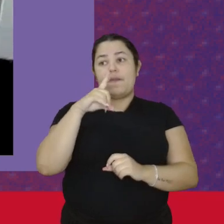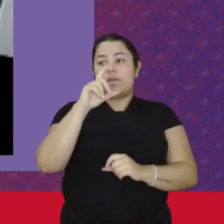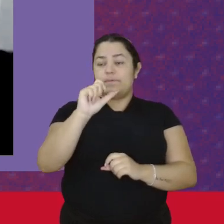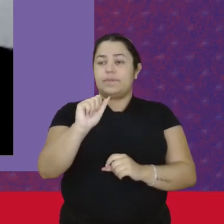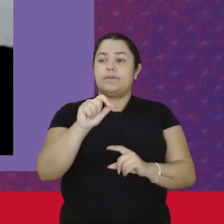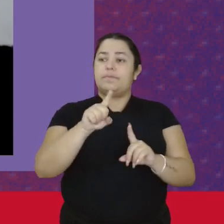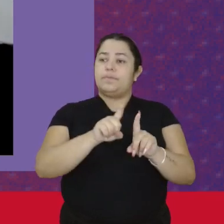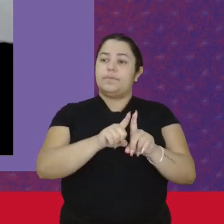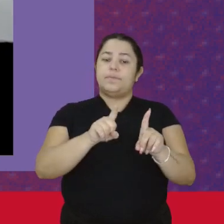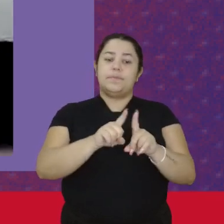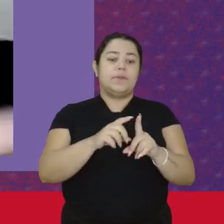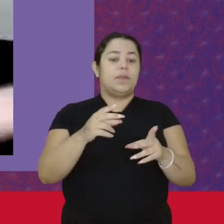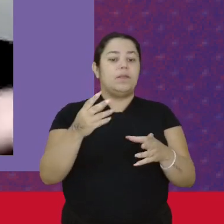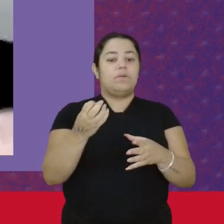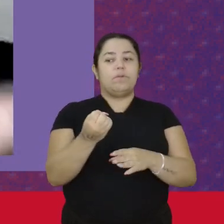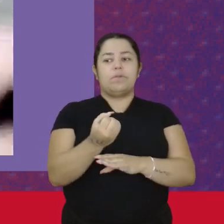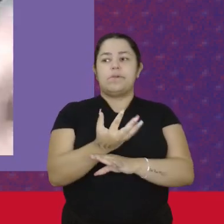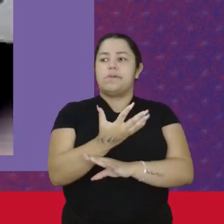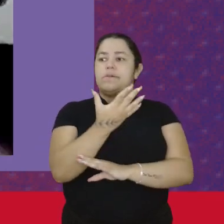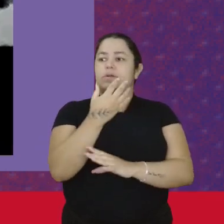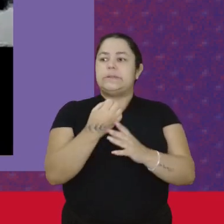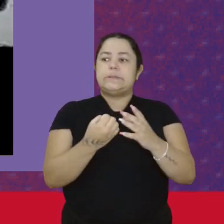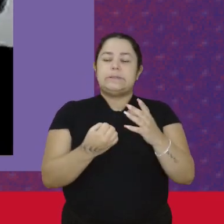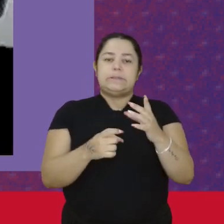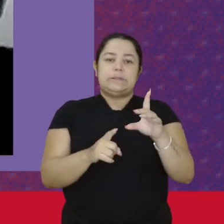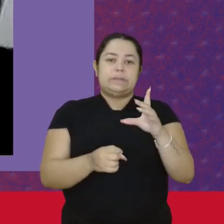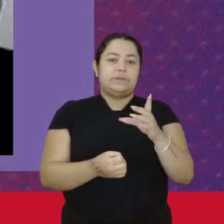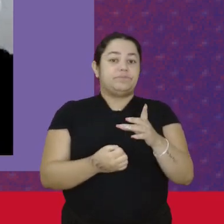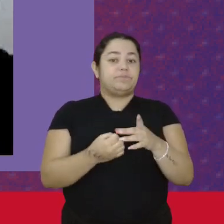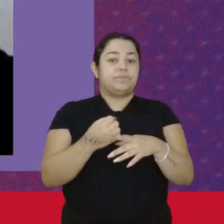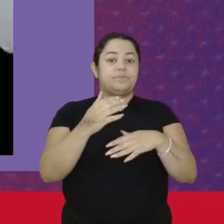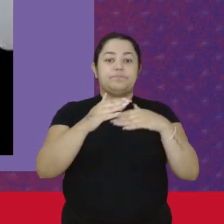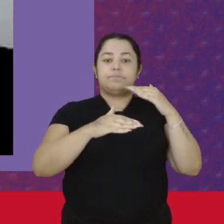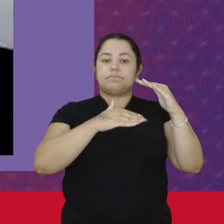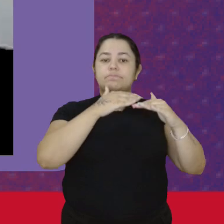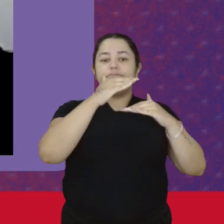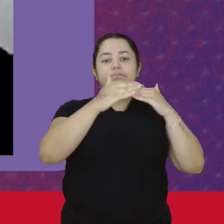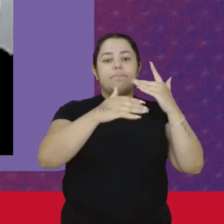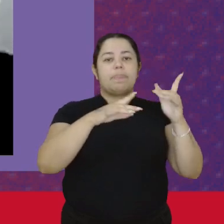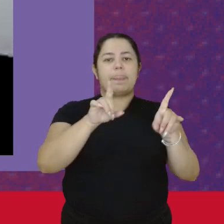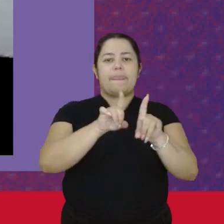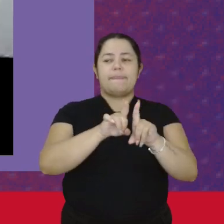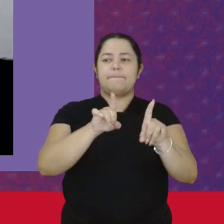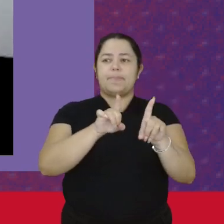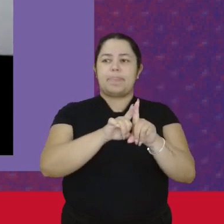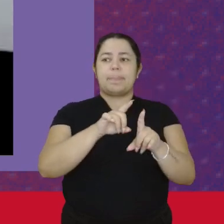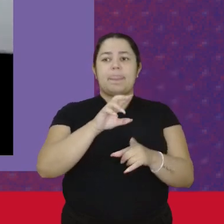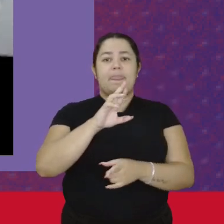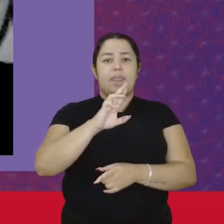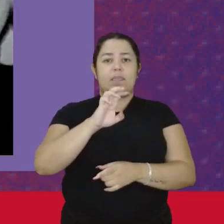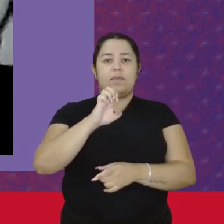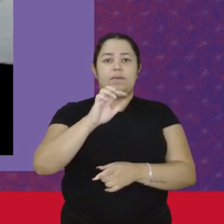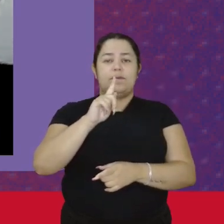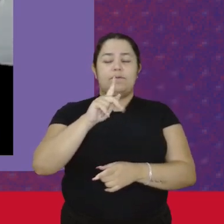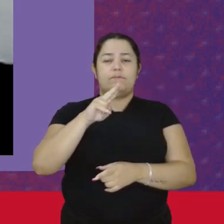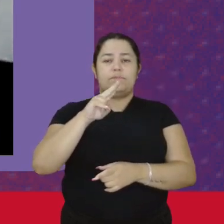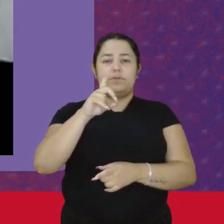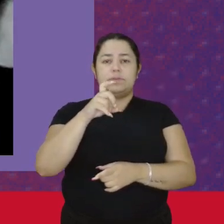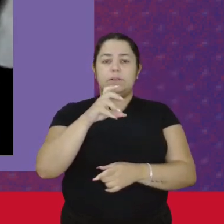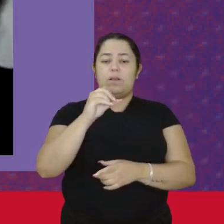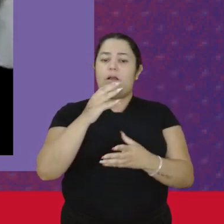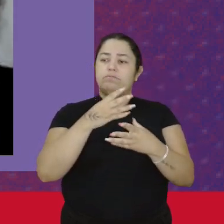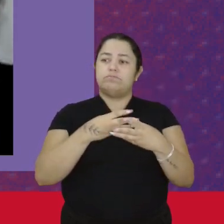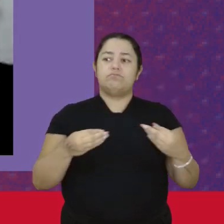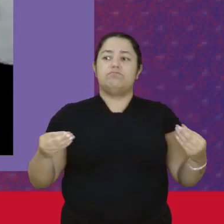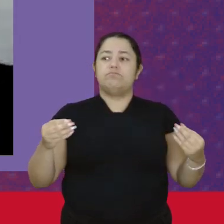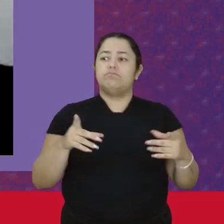uma coisa que floresce, cresce e depois ela tem um refluxo, né? Quer dizer, ela desaparece.